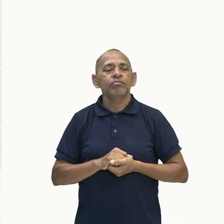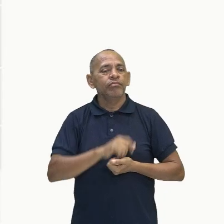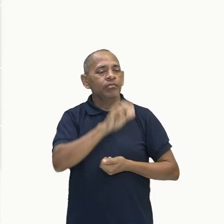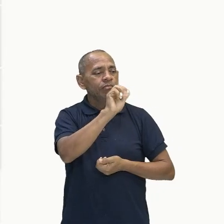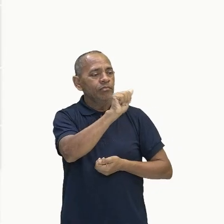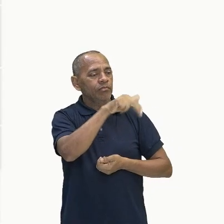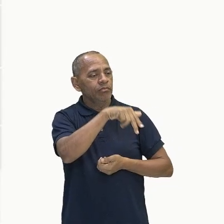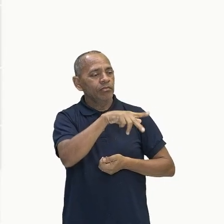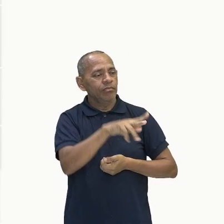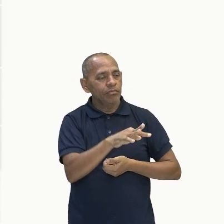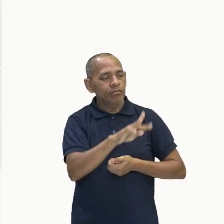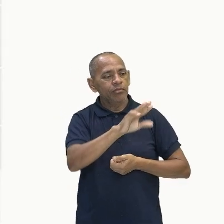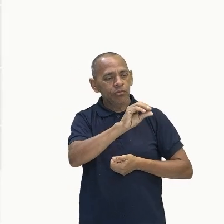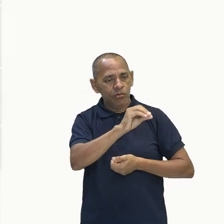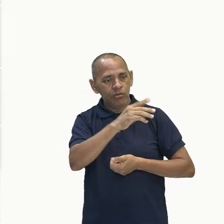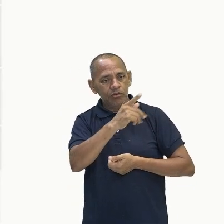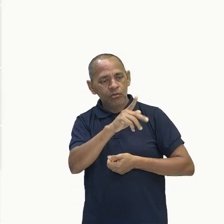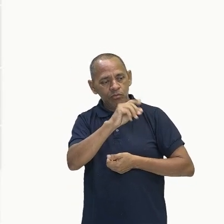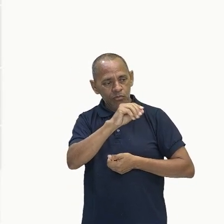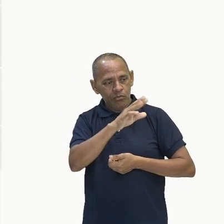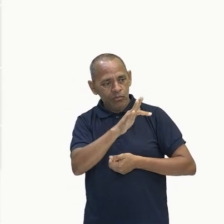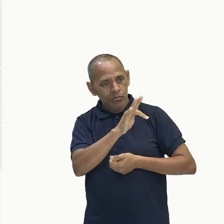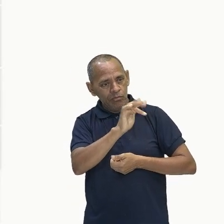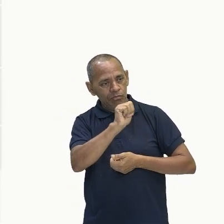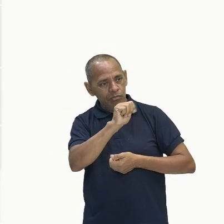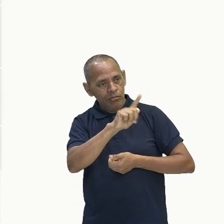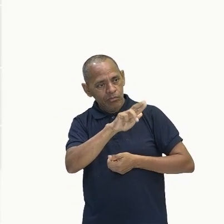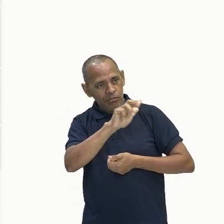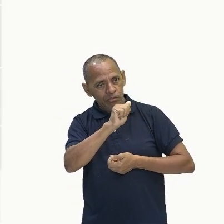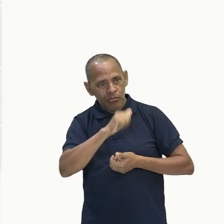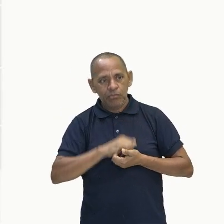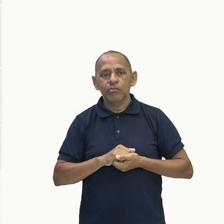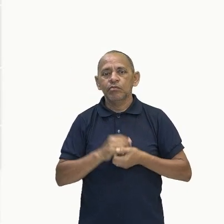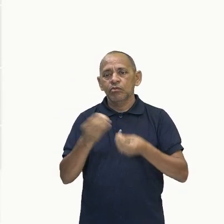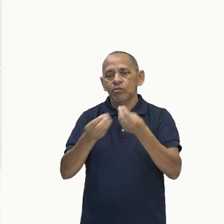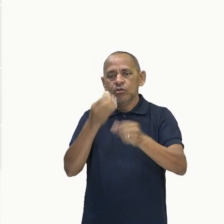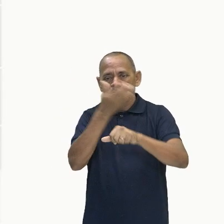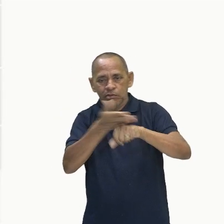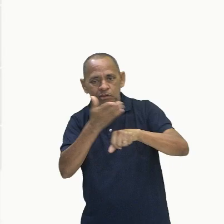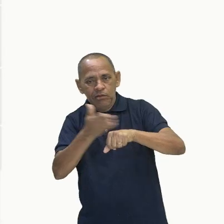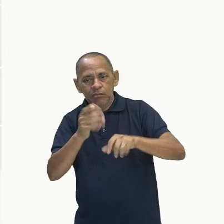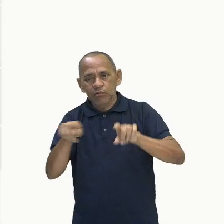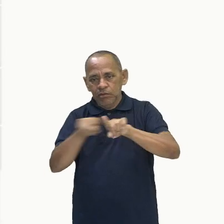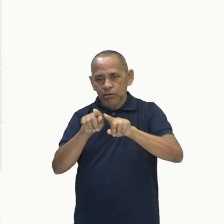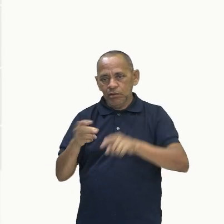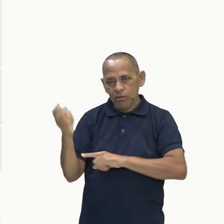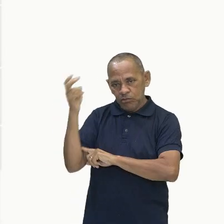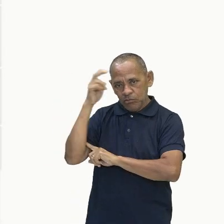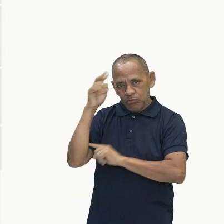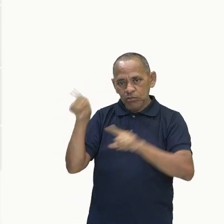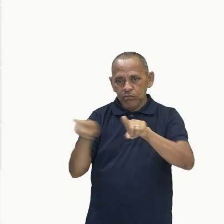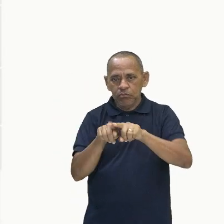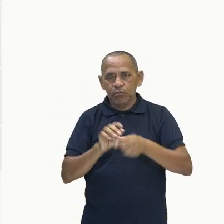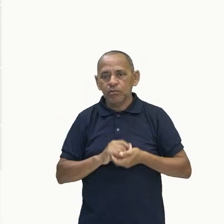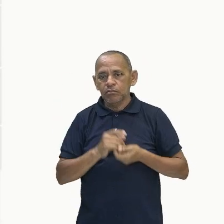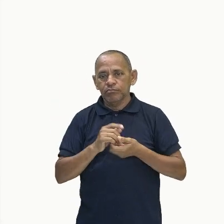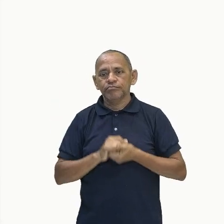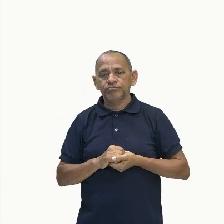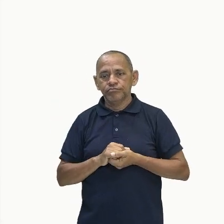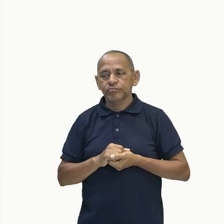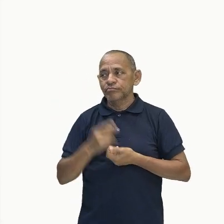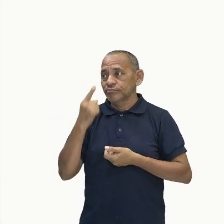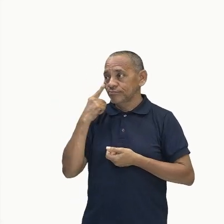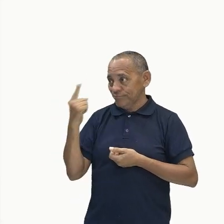antropofagia, né? Da nossa antropofagia e do nosso modernismo brasileiro, explorando a tela do nosso Abapuru. É isso?